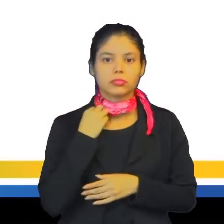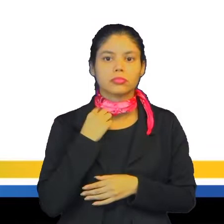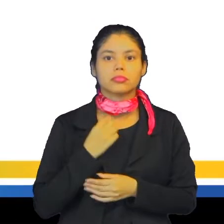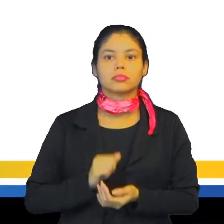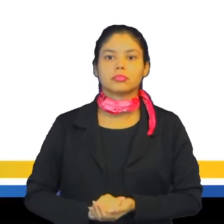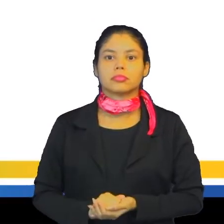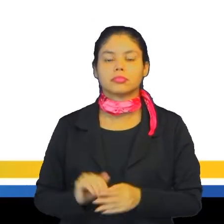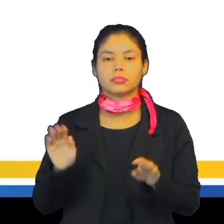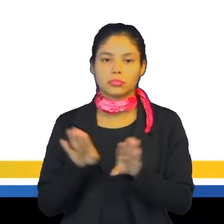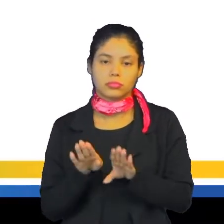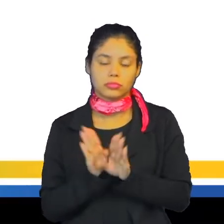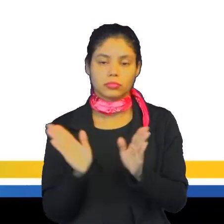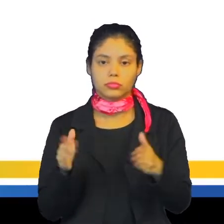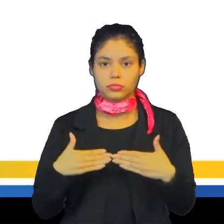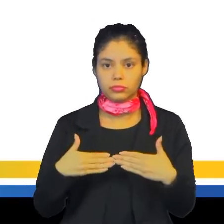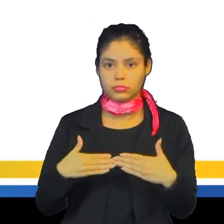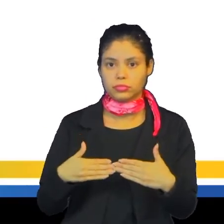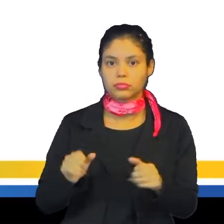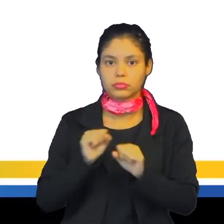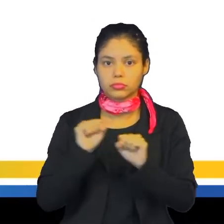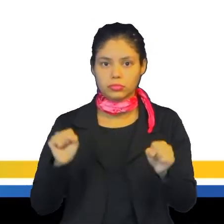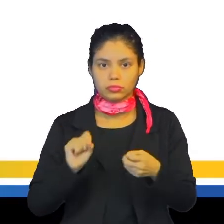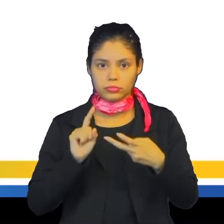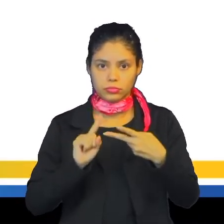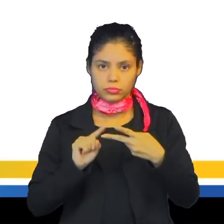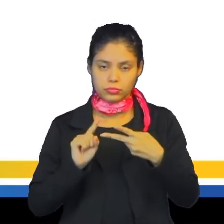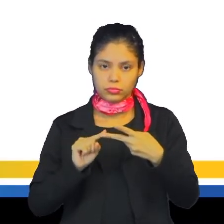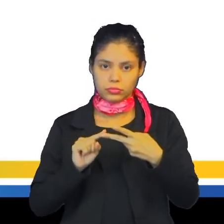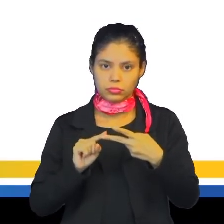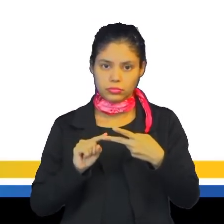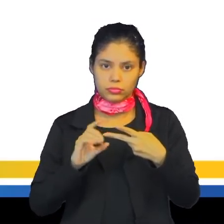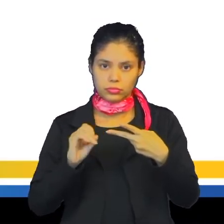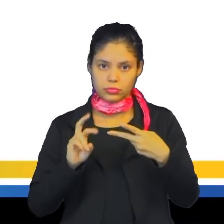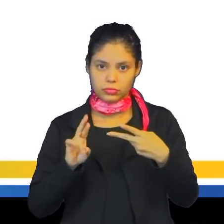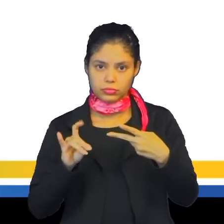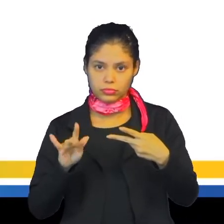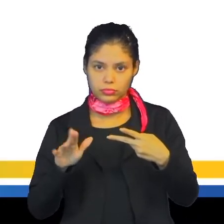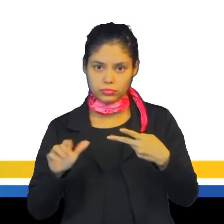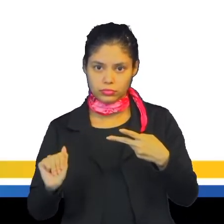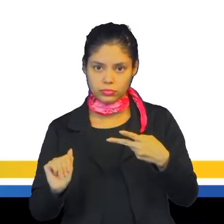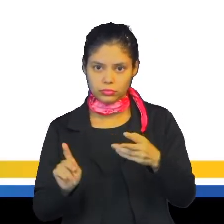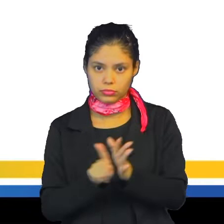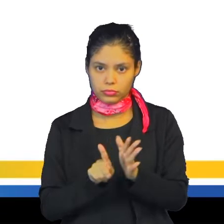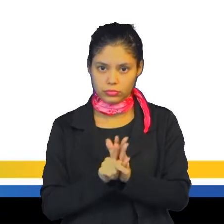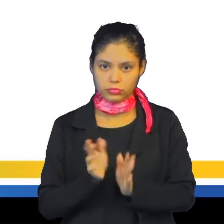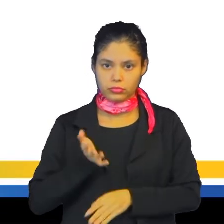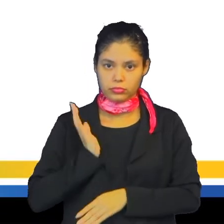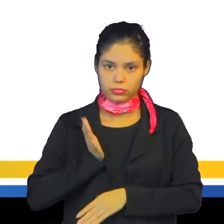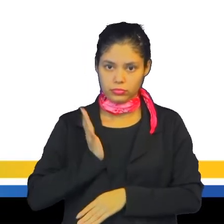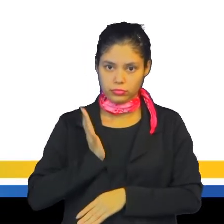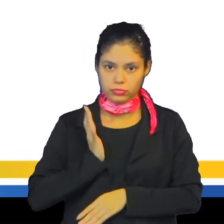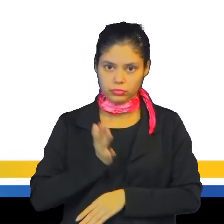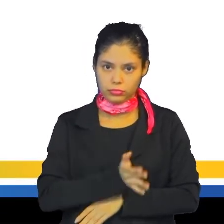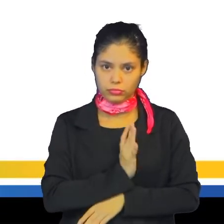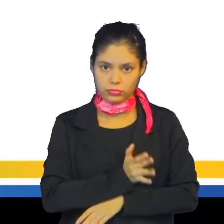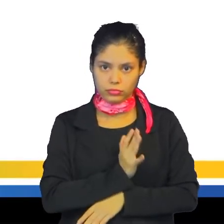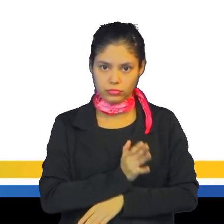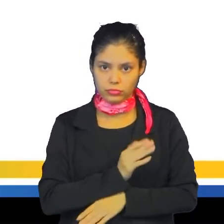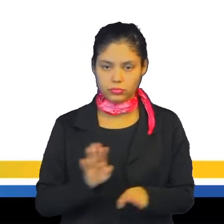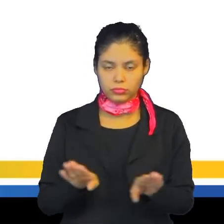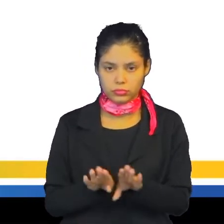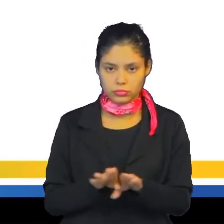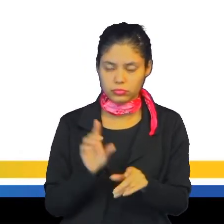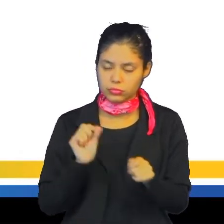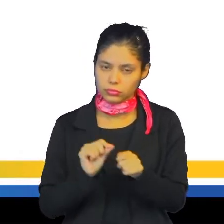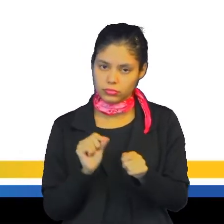E o sistema circulatório fechado, que nesse caso agora vai ter um órgão aí, esse órgão ele é o coração, né? Esse coração, então,